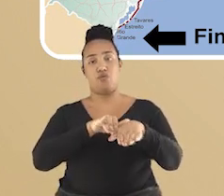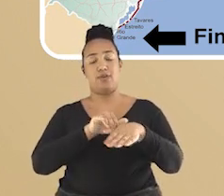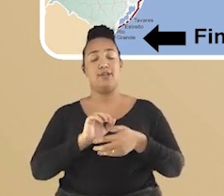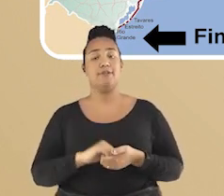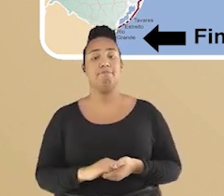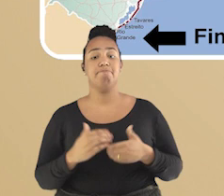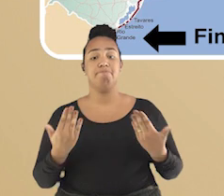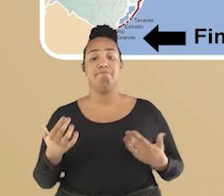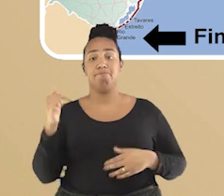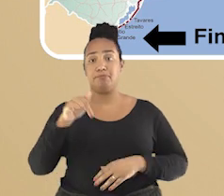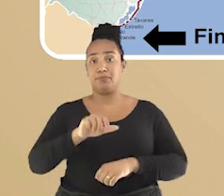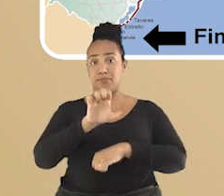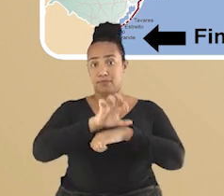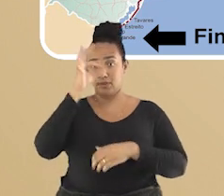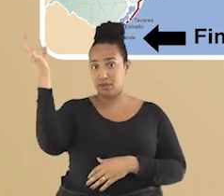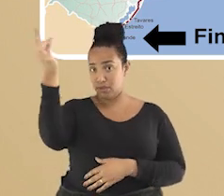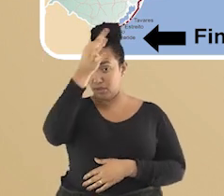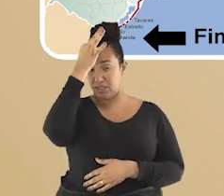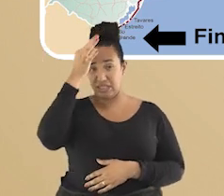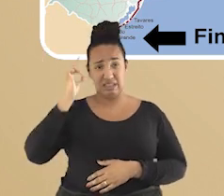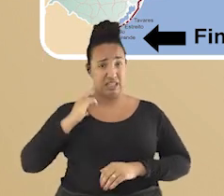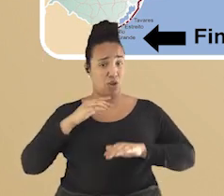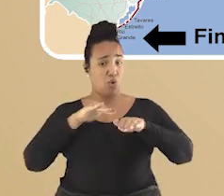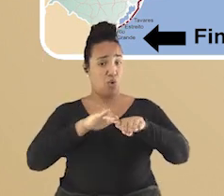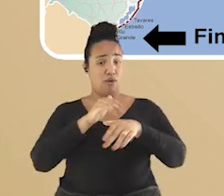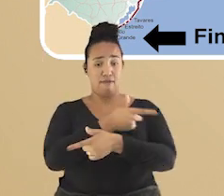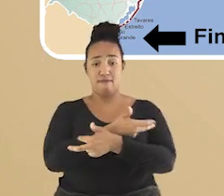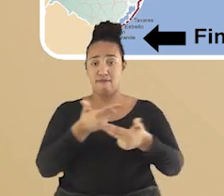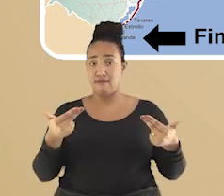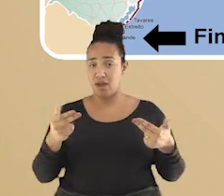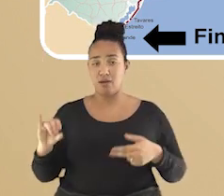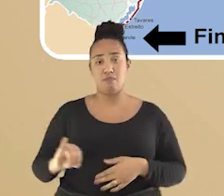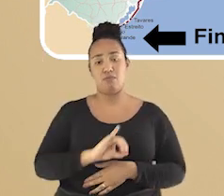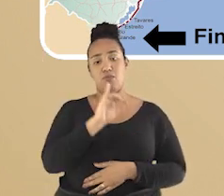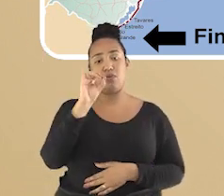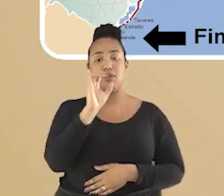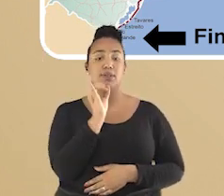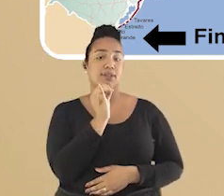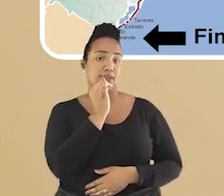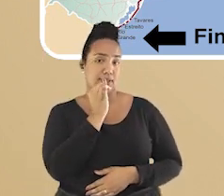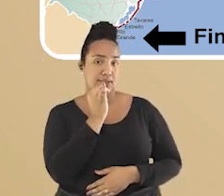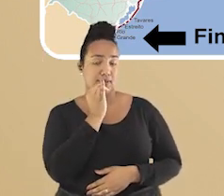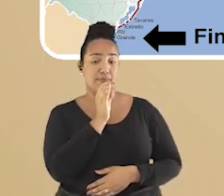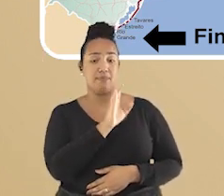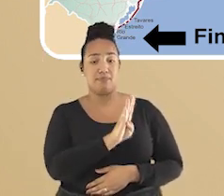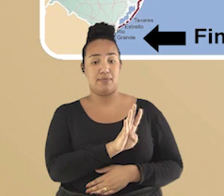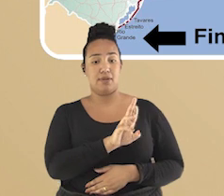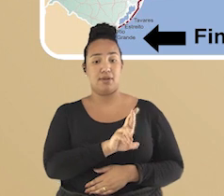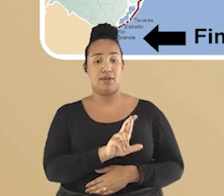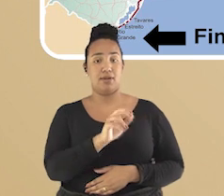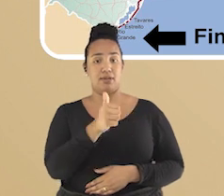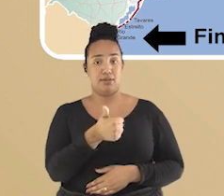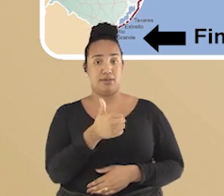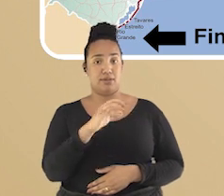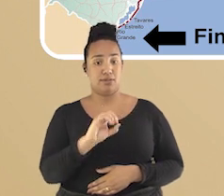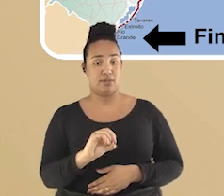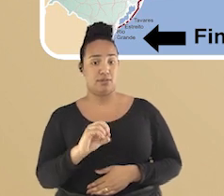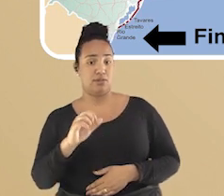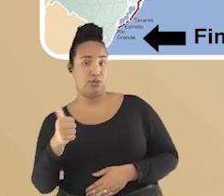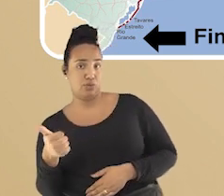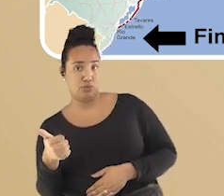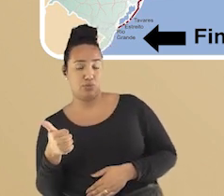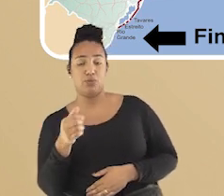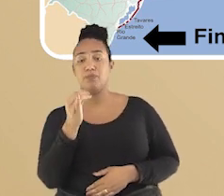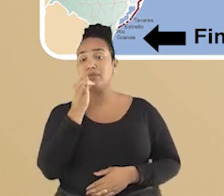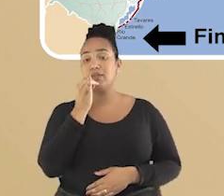No Espírito Santo, nós temos diversas rodovias importantes, como a BR-101, que liga